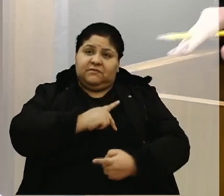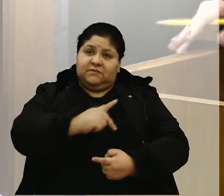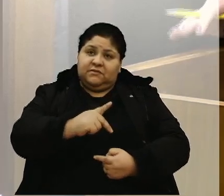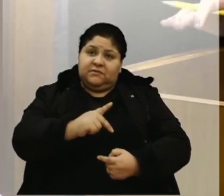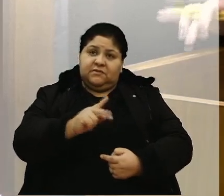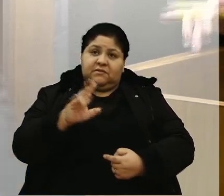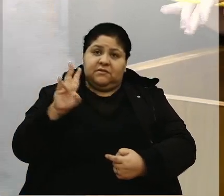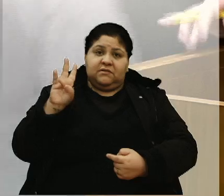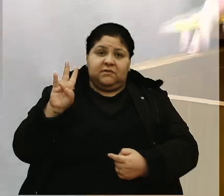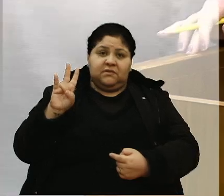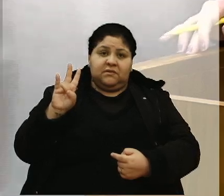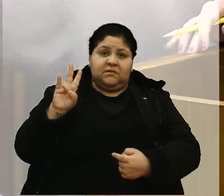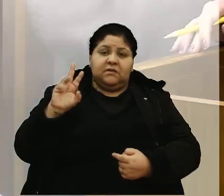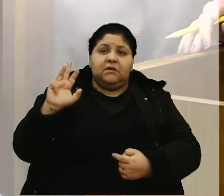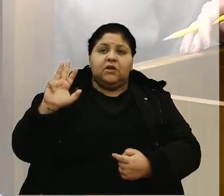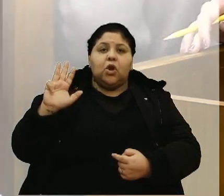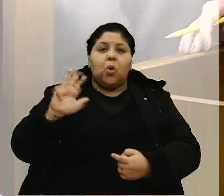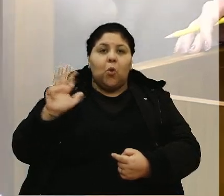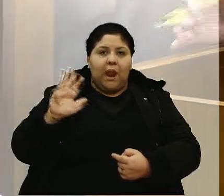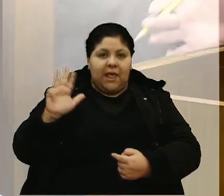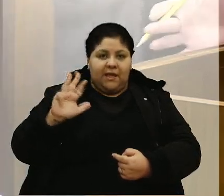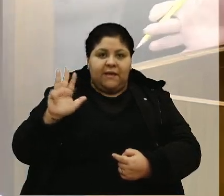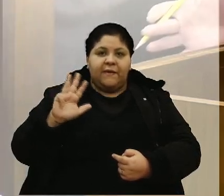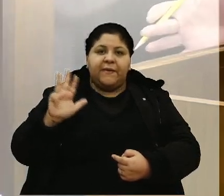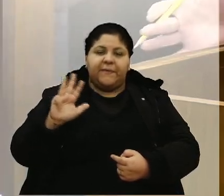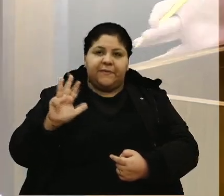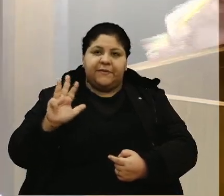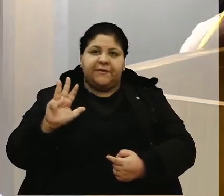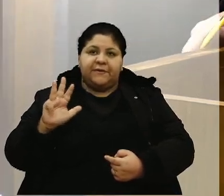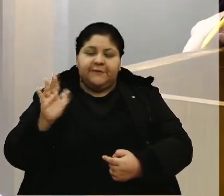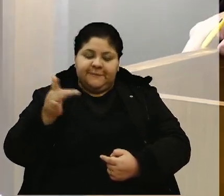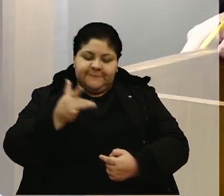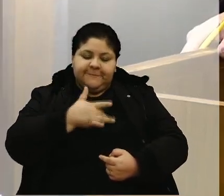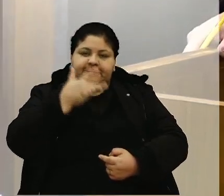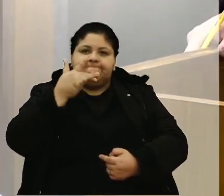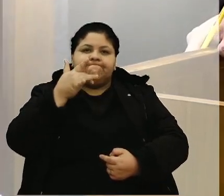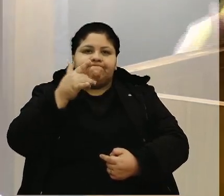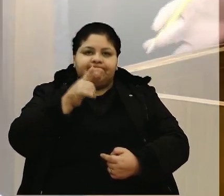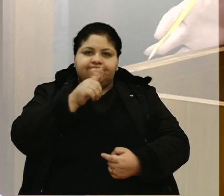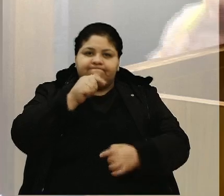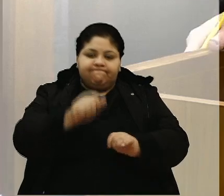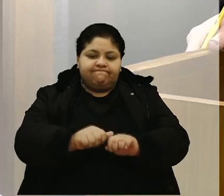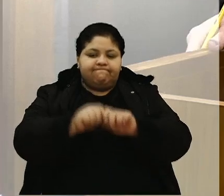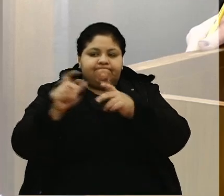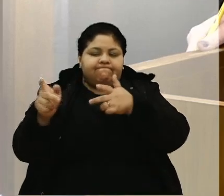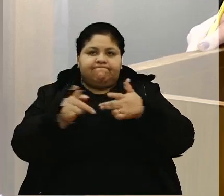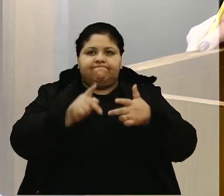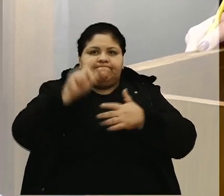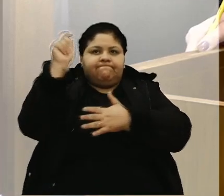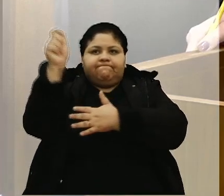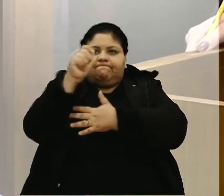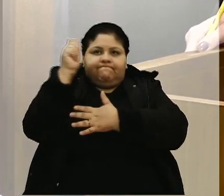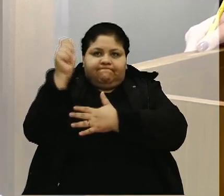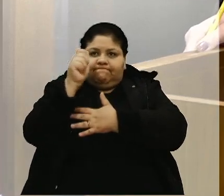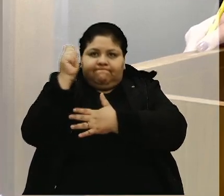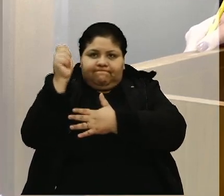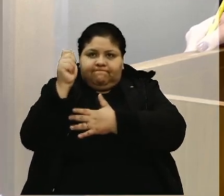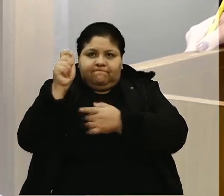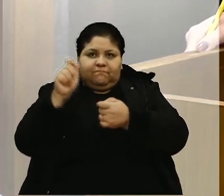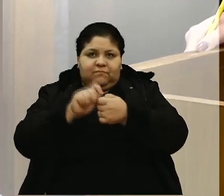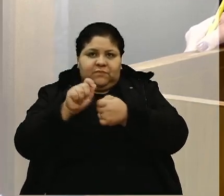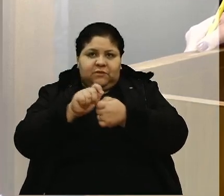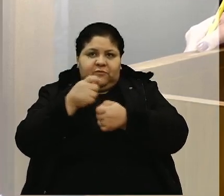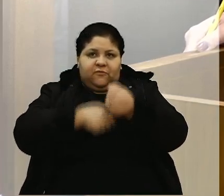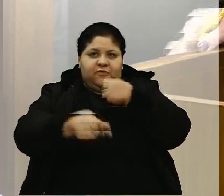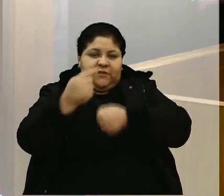que, tocado pela situação das enchentes, esse ano veio, né, visitar o Rio Grande do Sul, que não fez no ano passado, durante as enchentes no